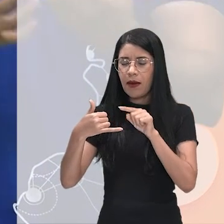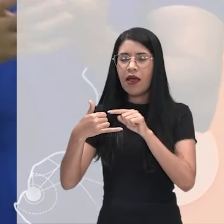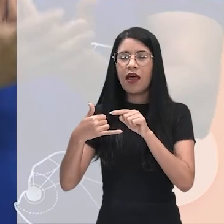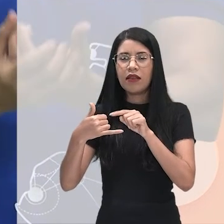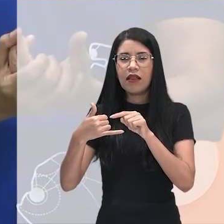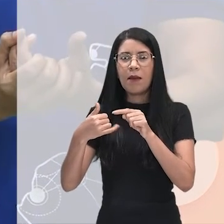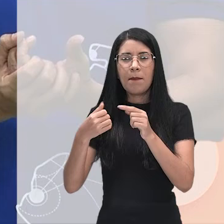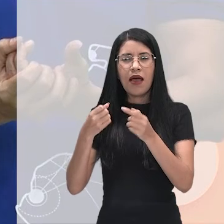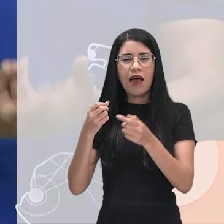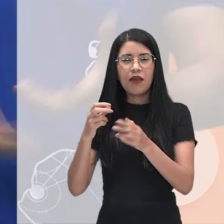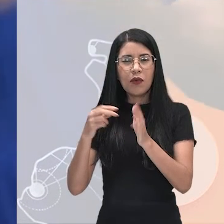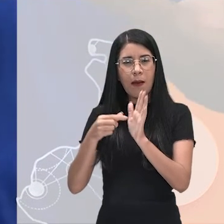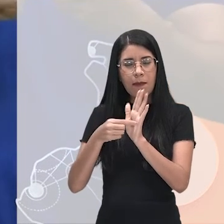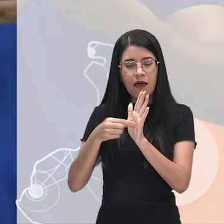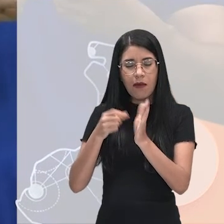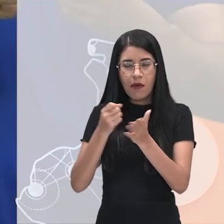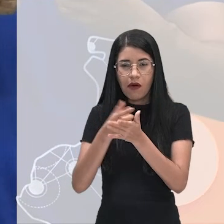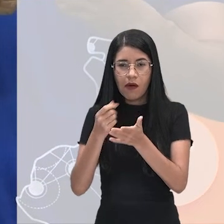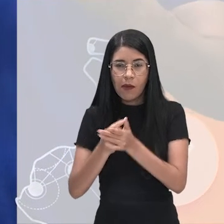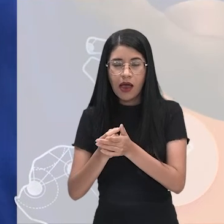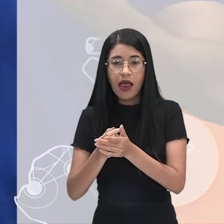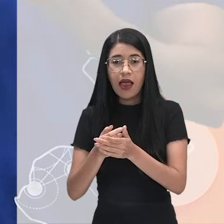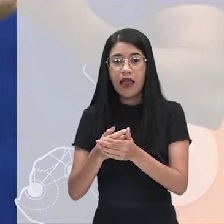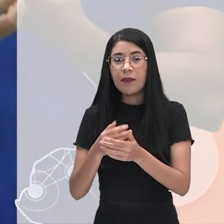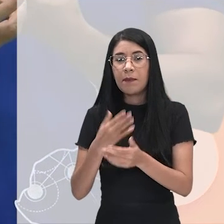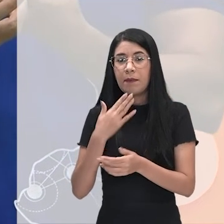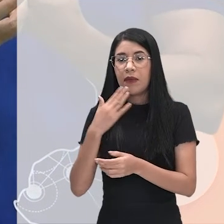buscar ali fontes não renováveis, já que